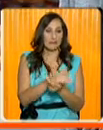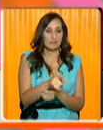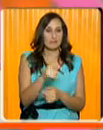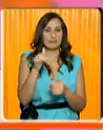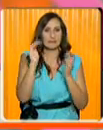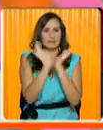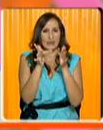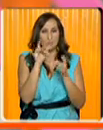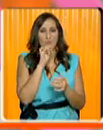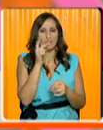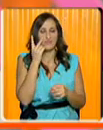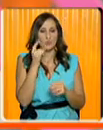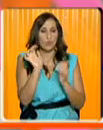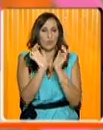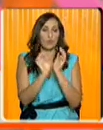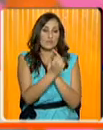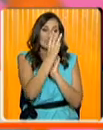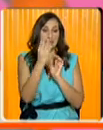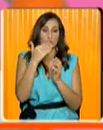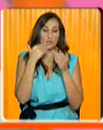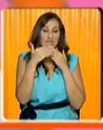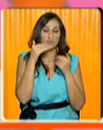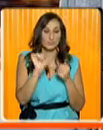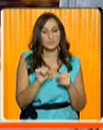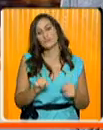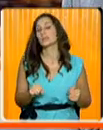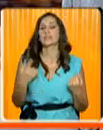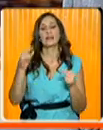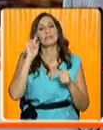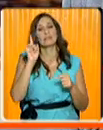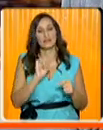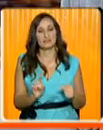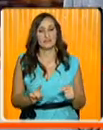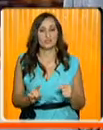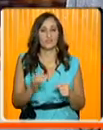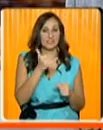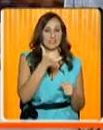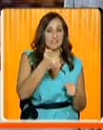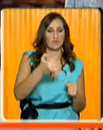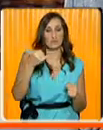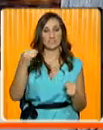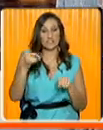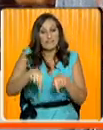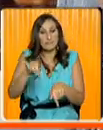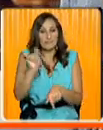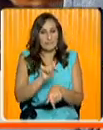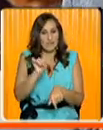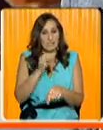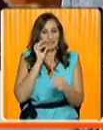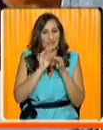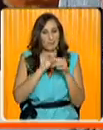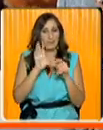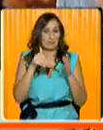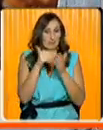onde? Ou não? No próprio site do teatro, por exemplo. Portanto, há as datas de 25 e 26 deste mês, no